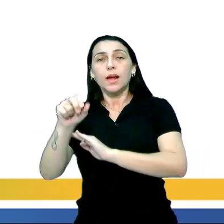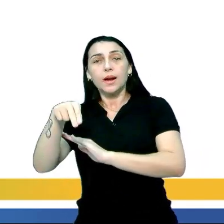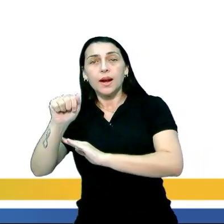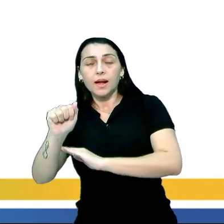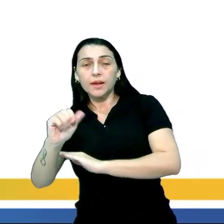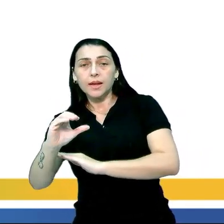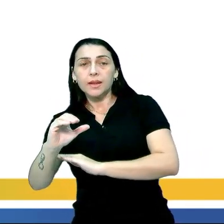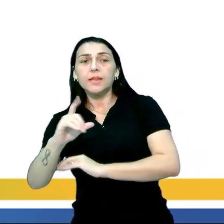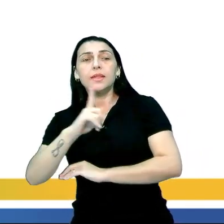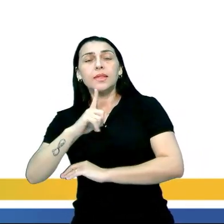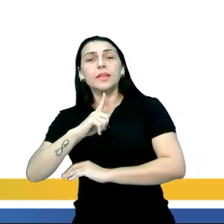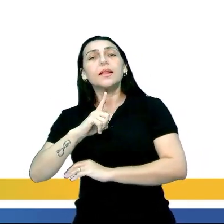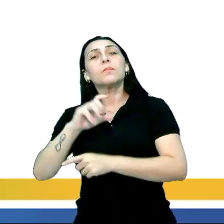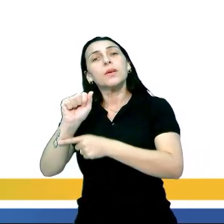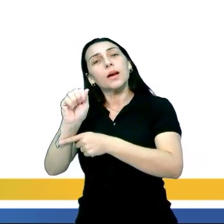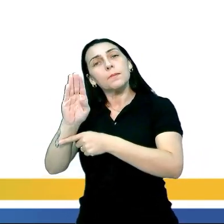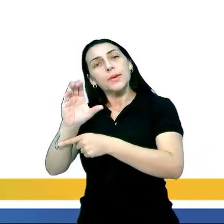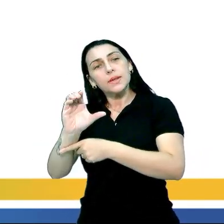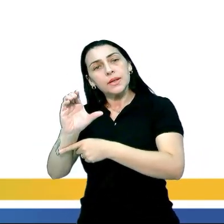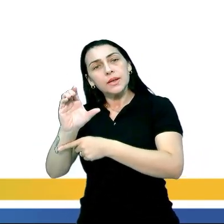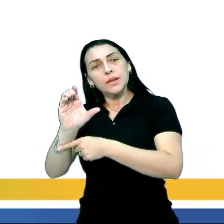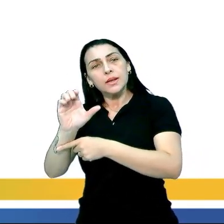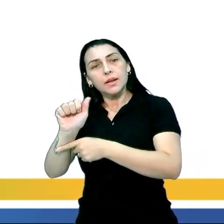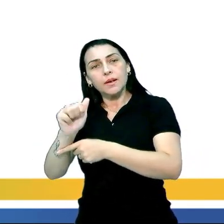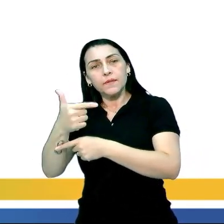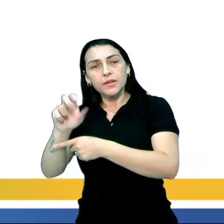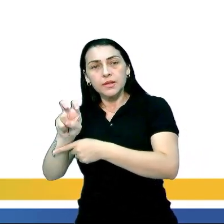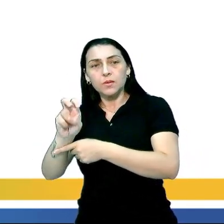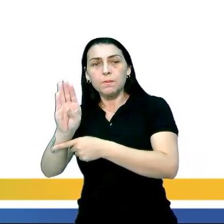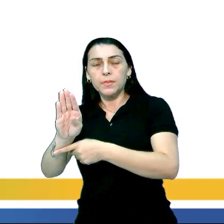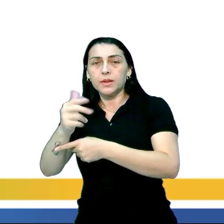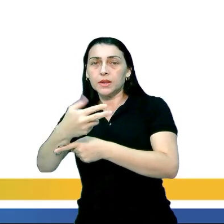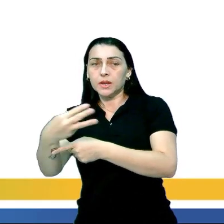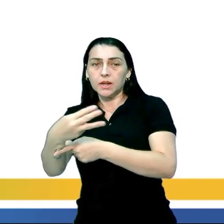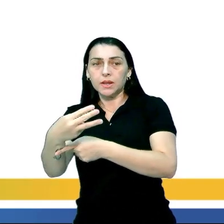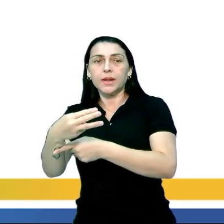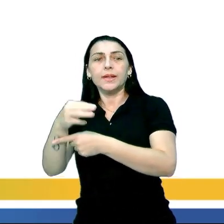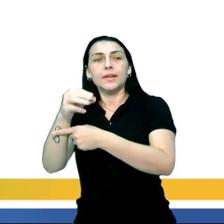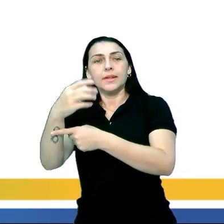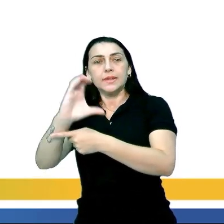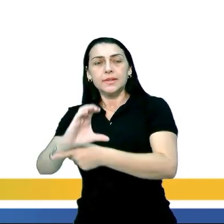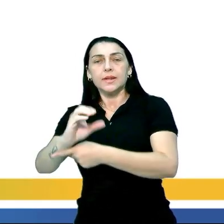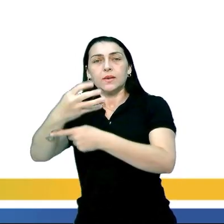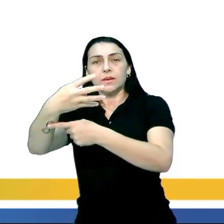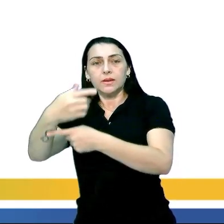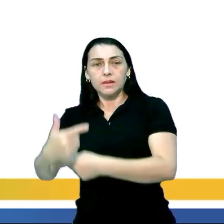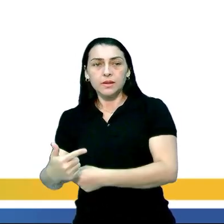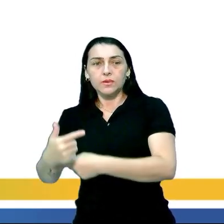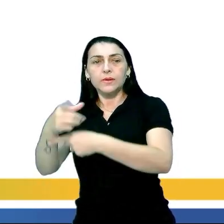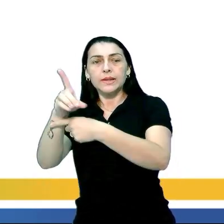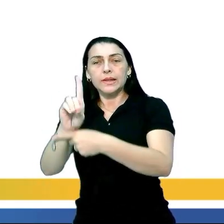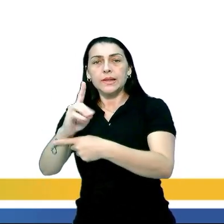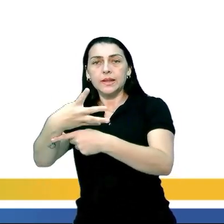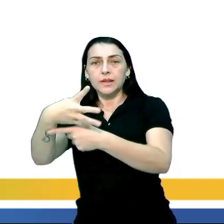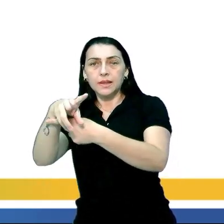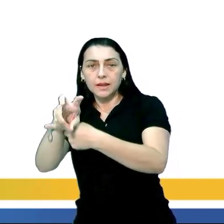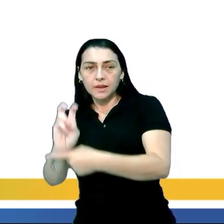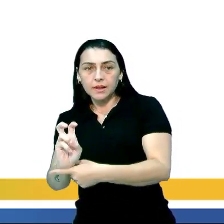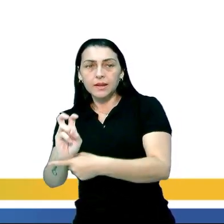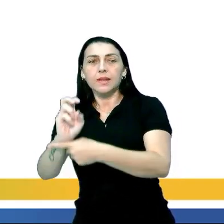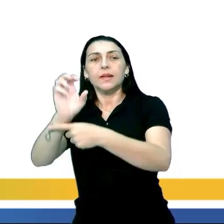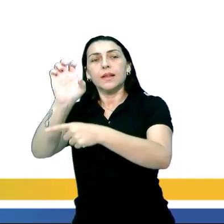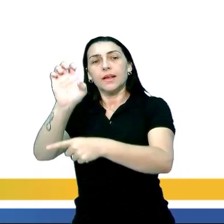é... Temos as alternativas. A, 25, B, 33, C, 42,